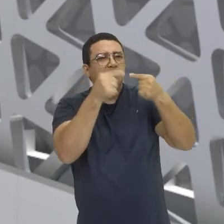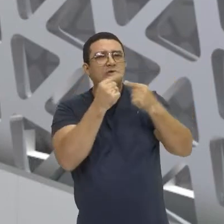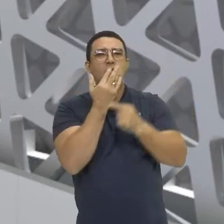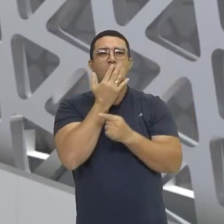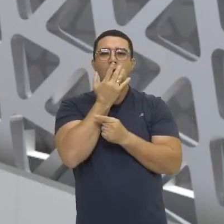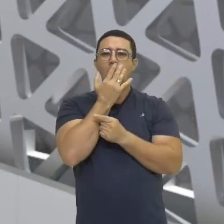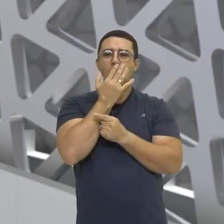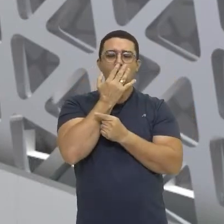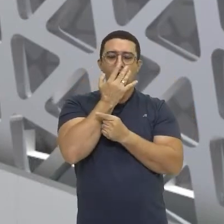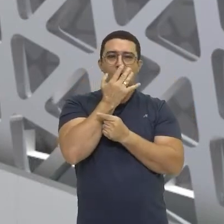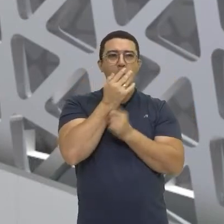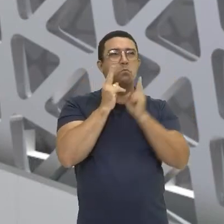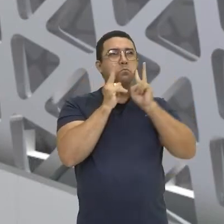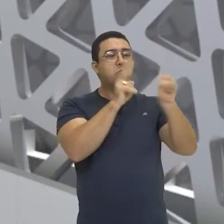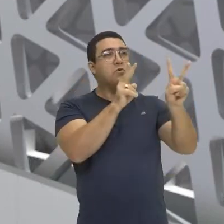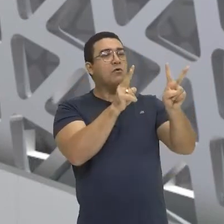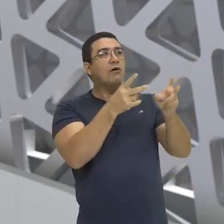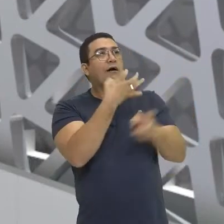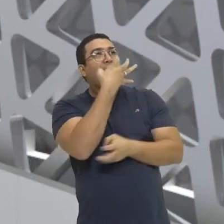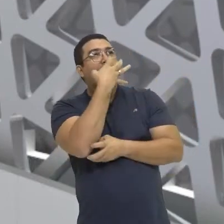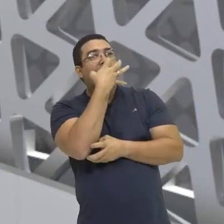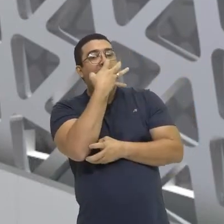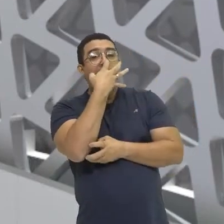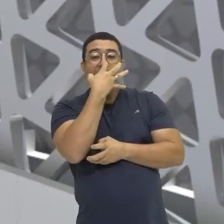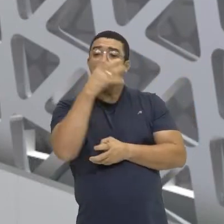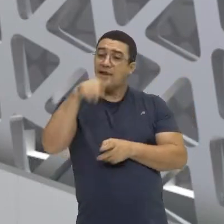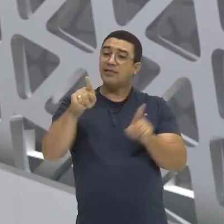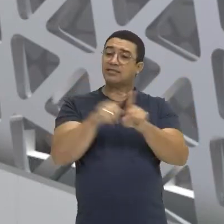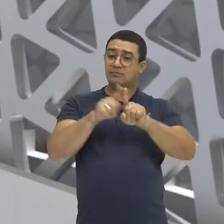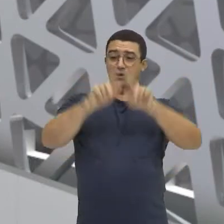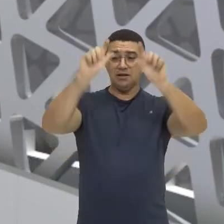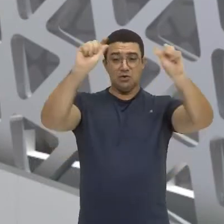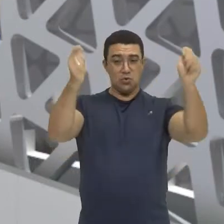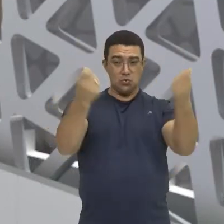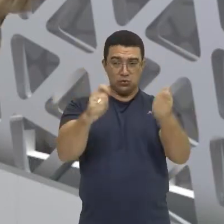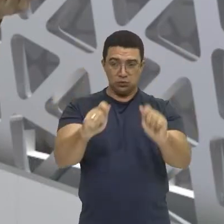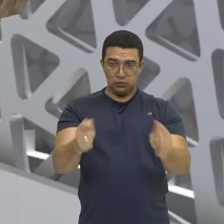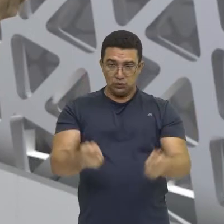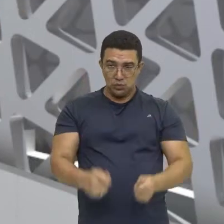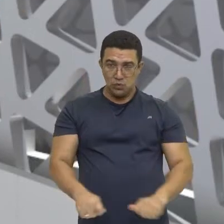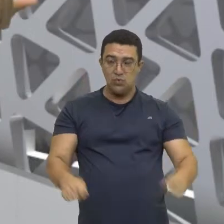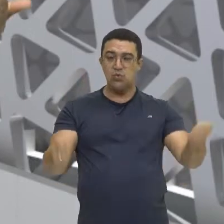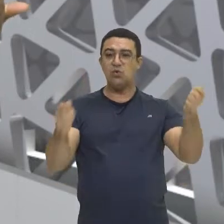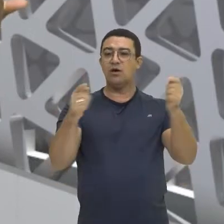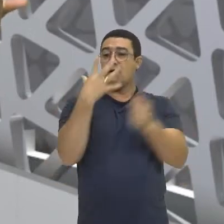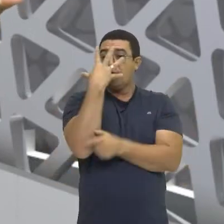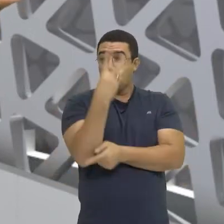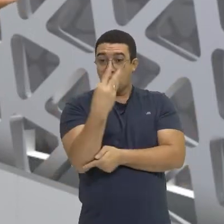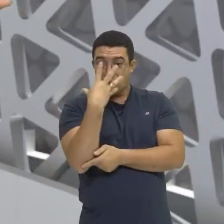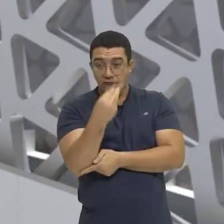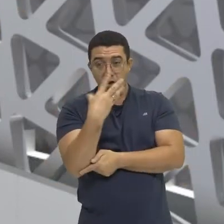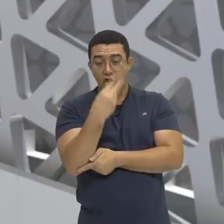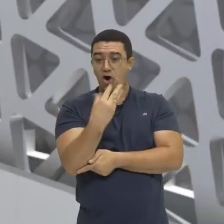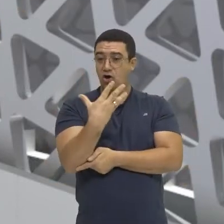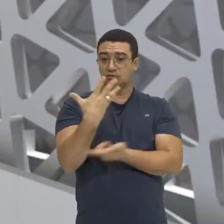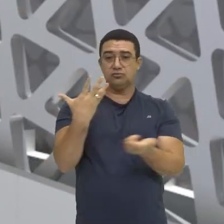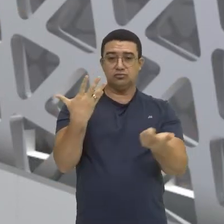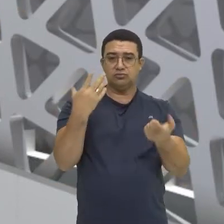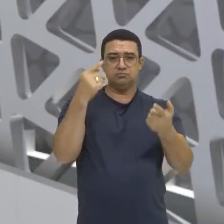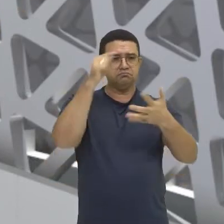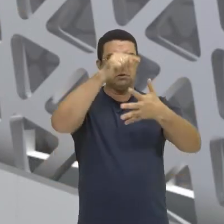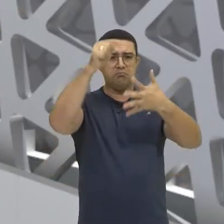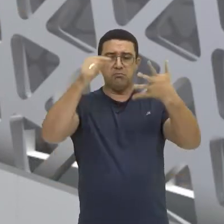obra que você está vendo, né? Assim vai acontecer na escultura, assim vai acontecer numa fotografia, não é? Então,